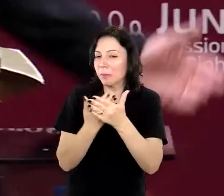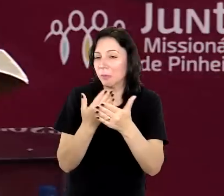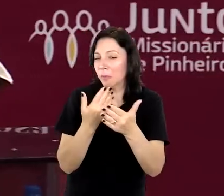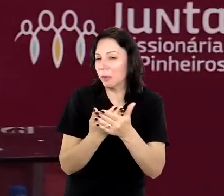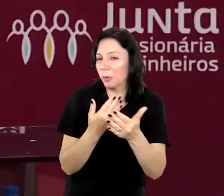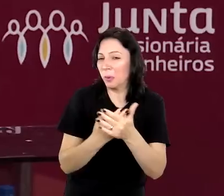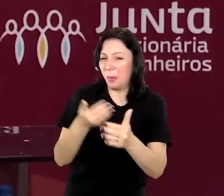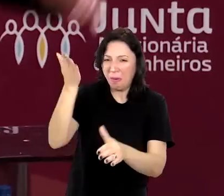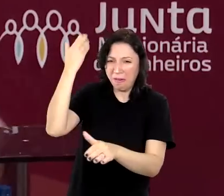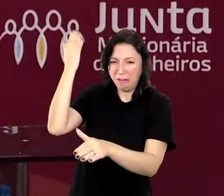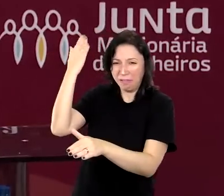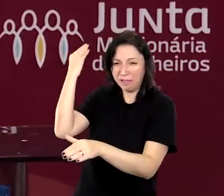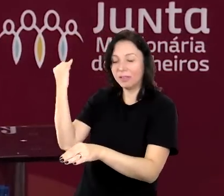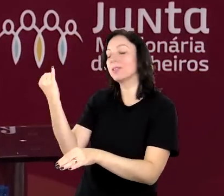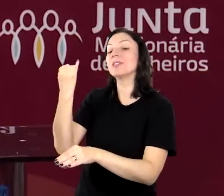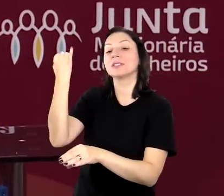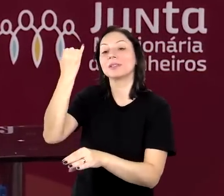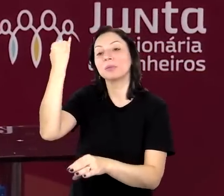está aqui criando bode.